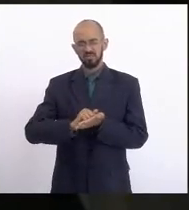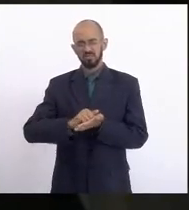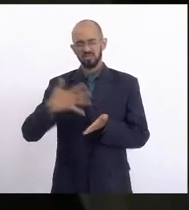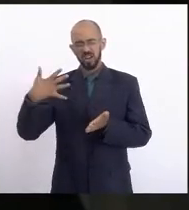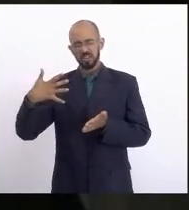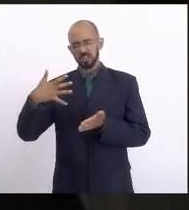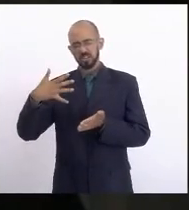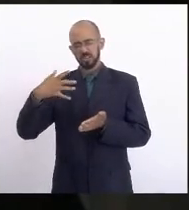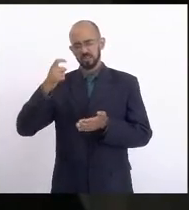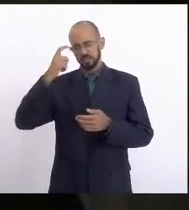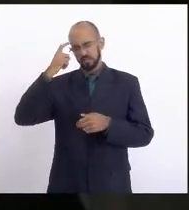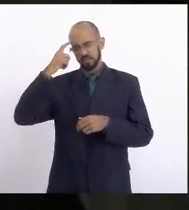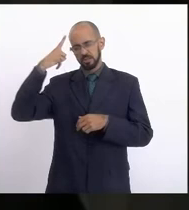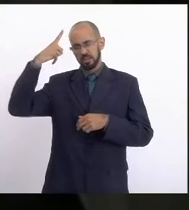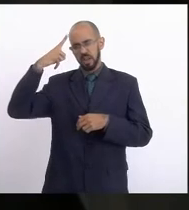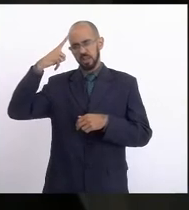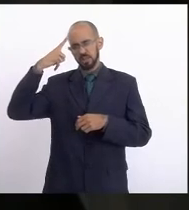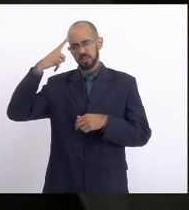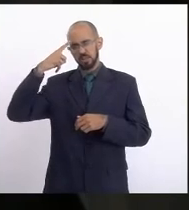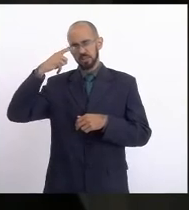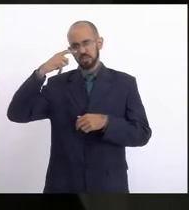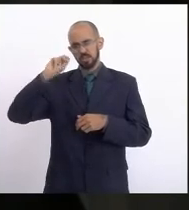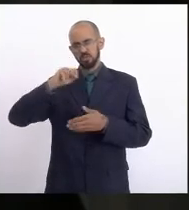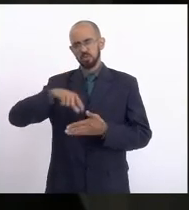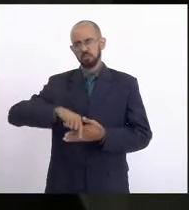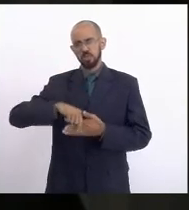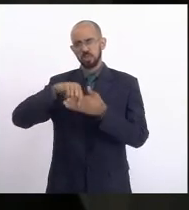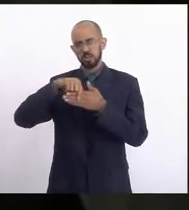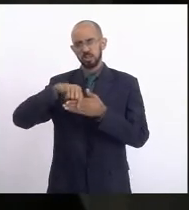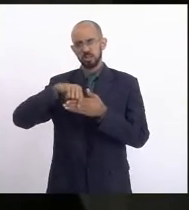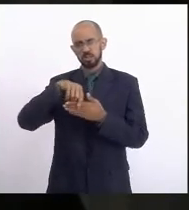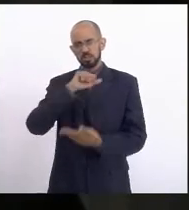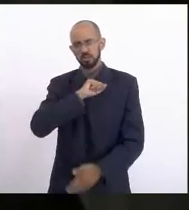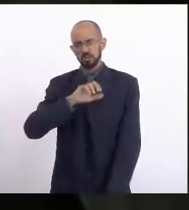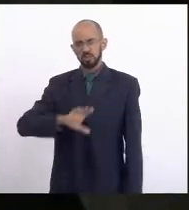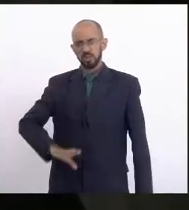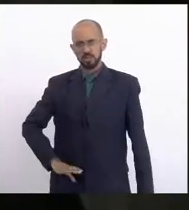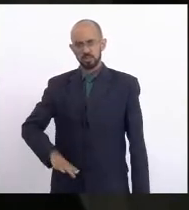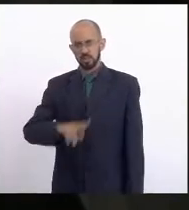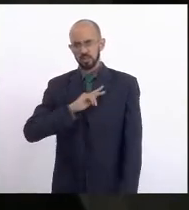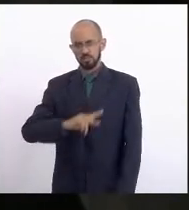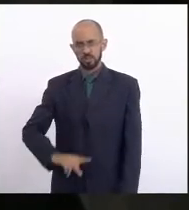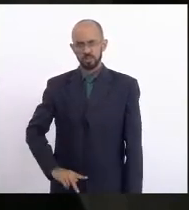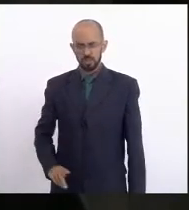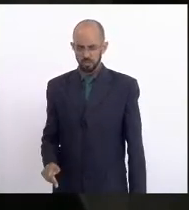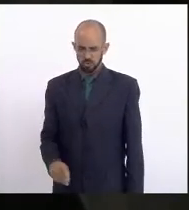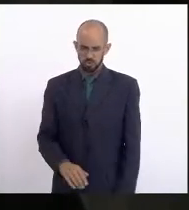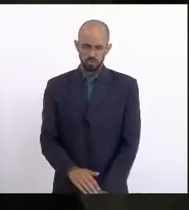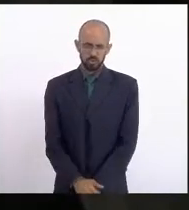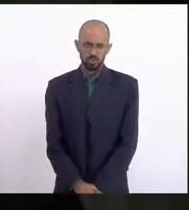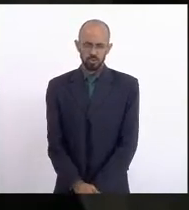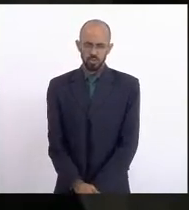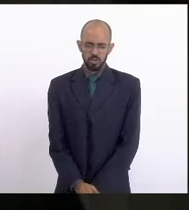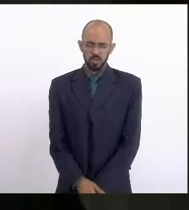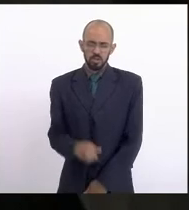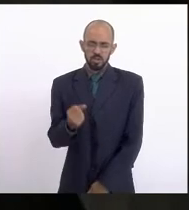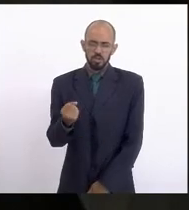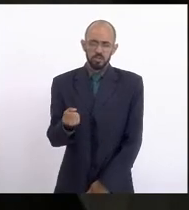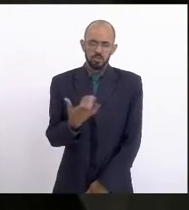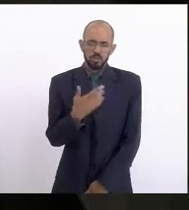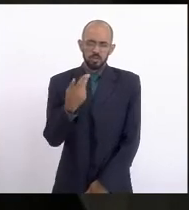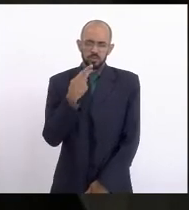ideológicas, sob o comando do presidente deputado André Siciliano, quando se trata